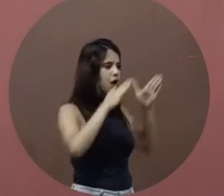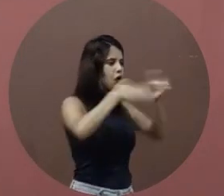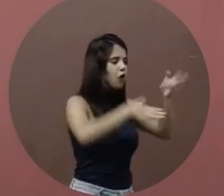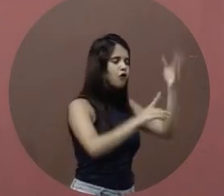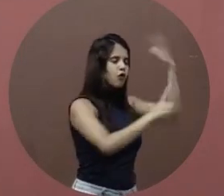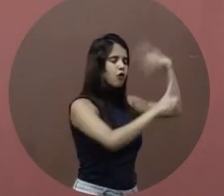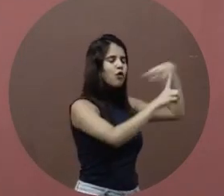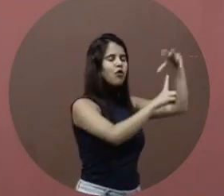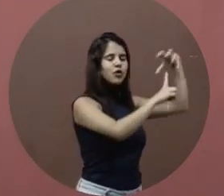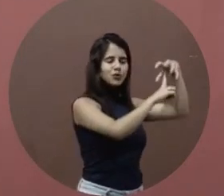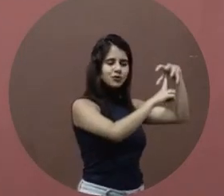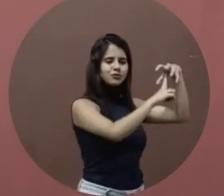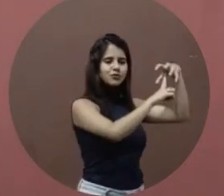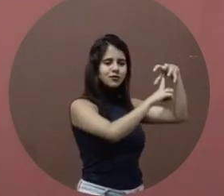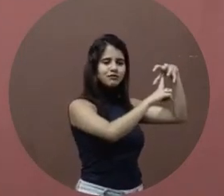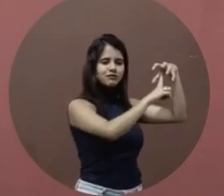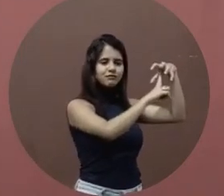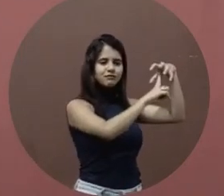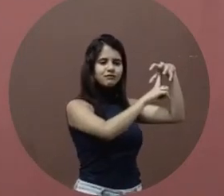Trabalhar para o Rei.